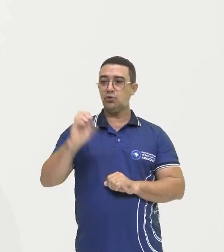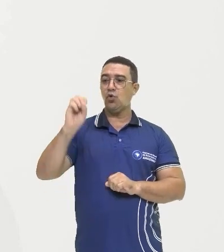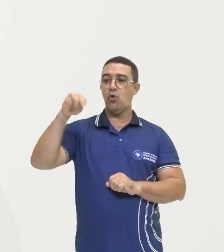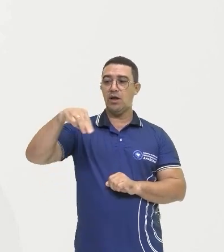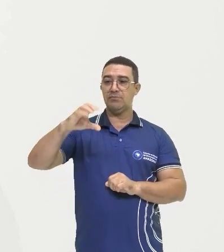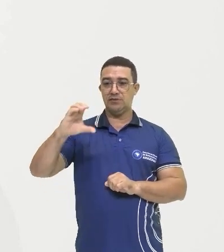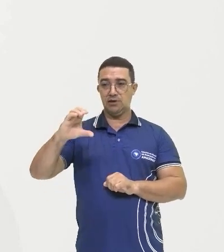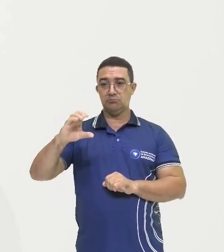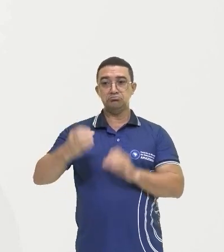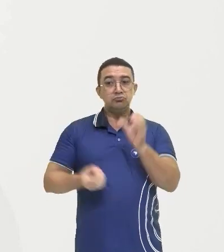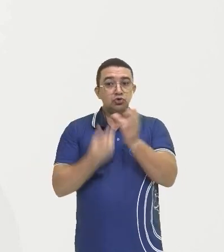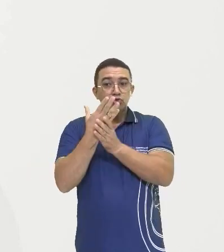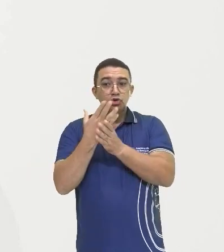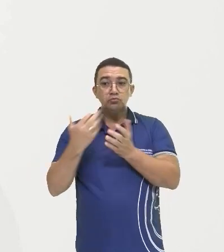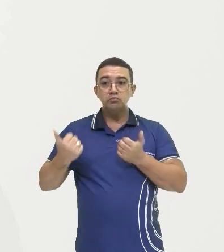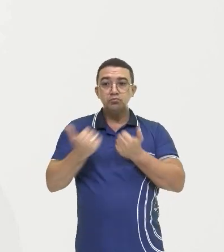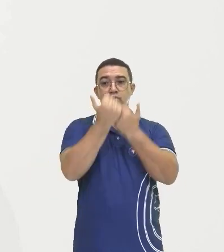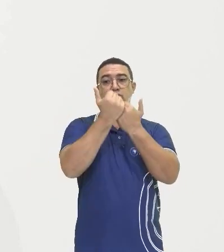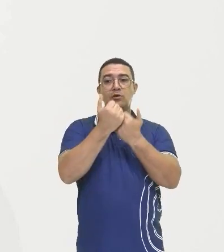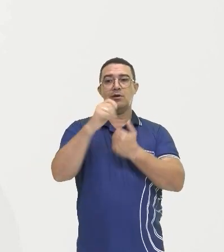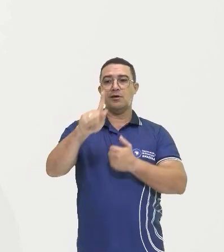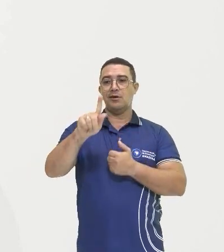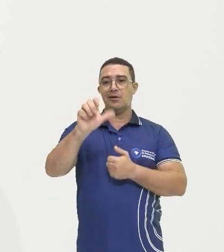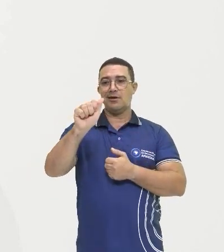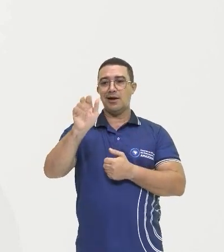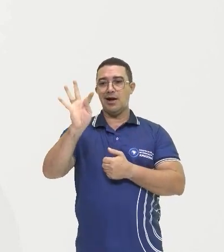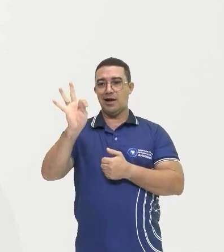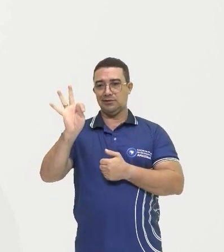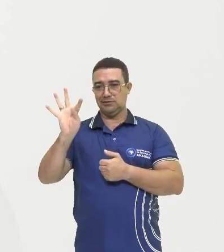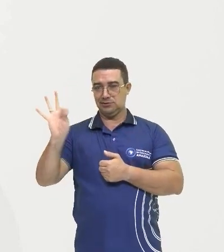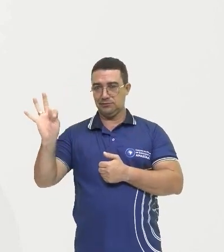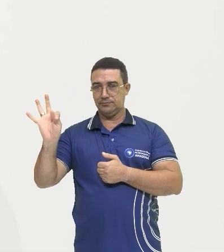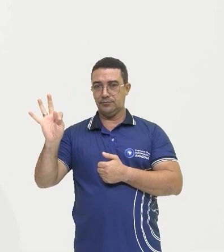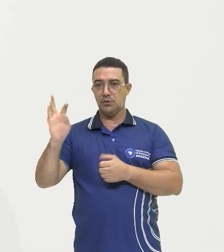de Tarifas de Comércio, a GATT, no ano de